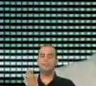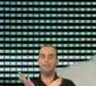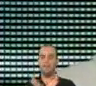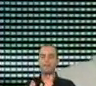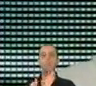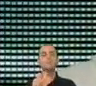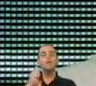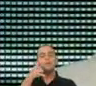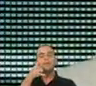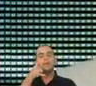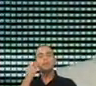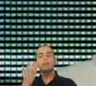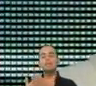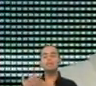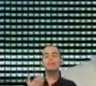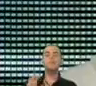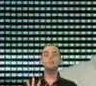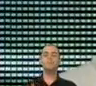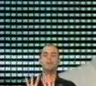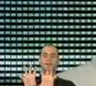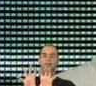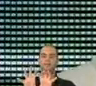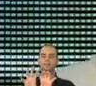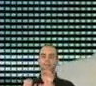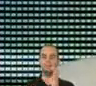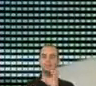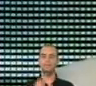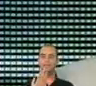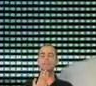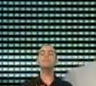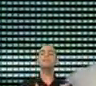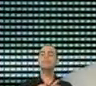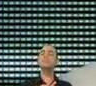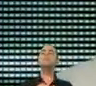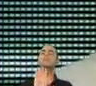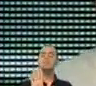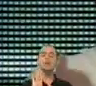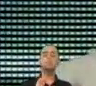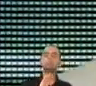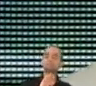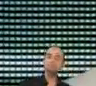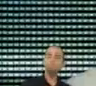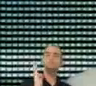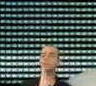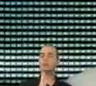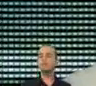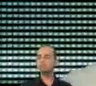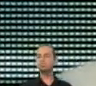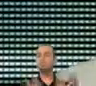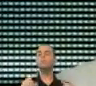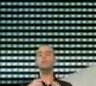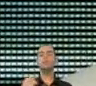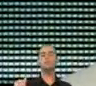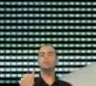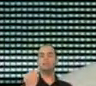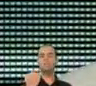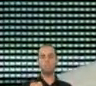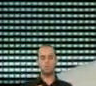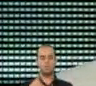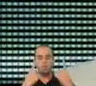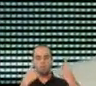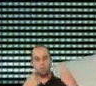em criar centros de prevenção do câncer e construí-los e interiorizá-los pelo Brasil, porque isso é